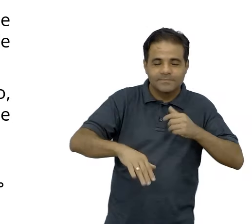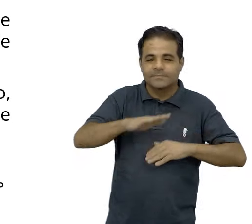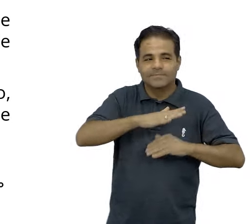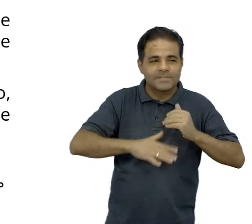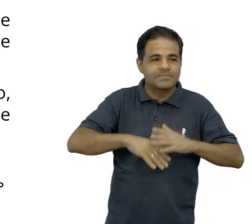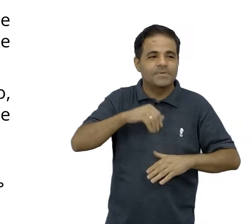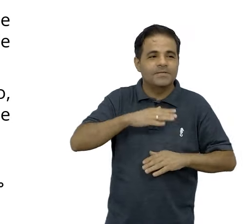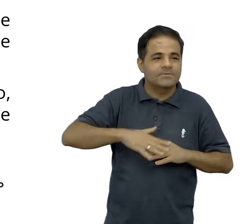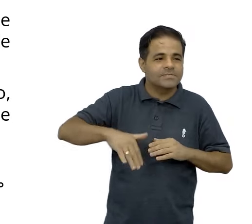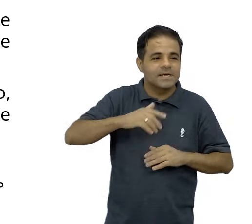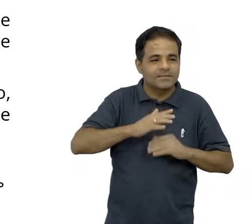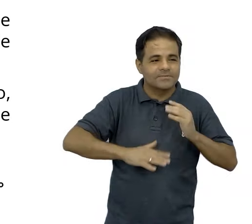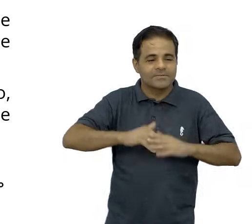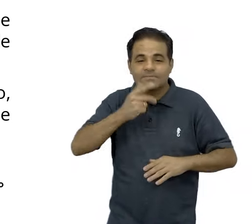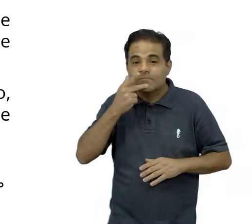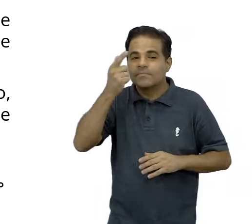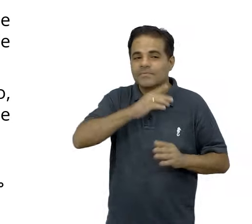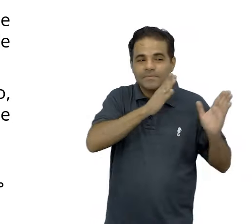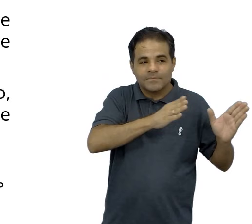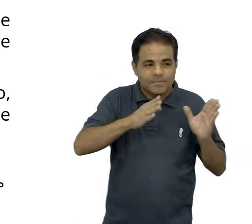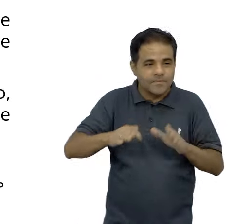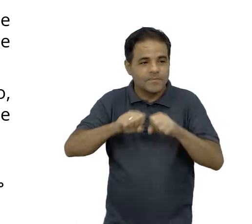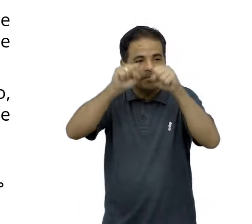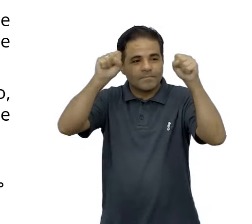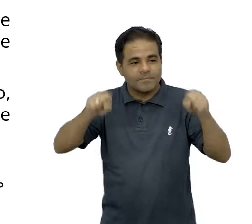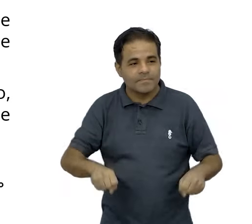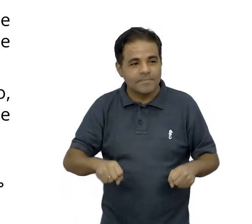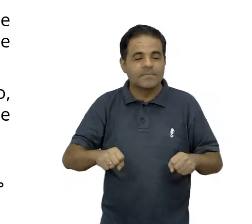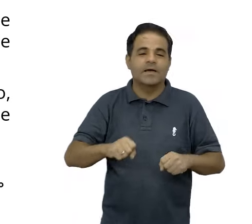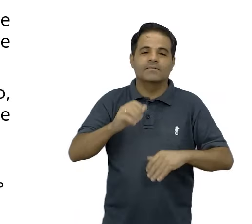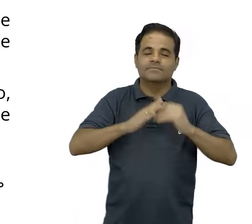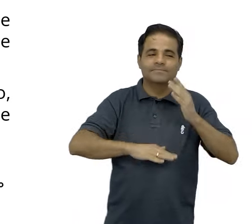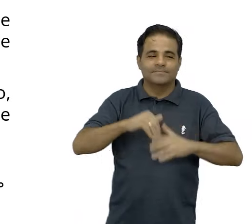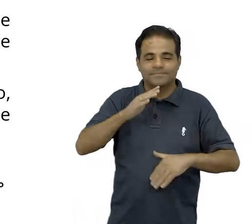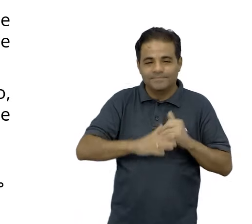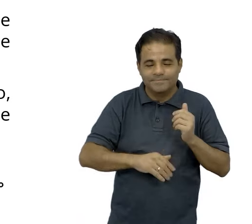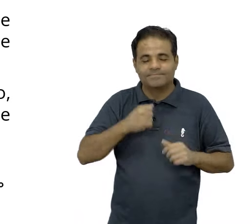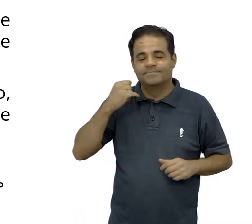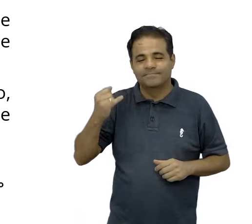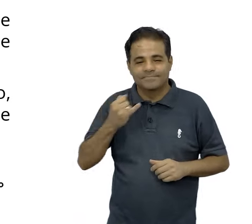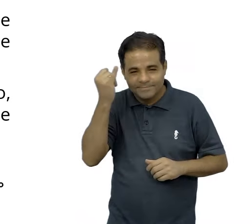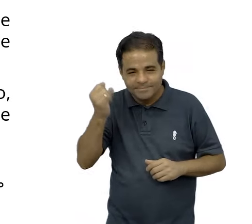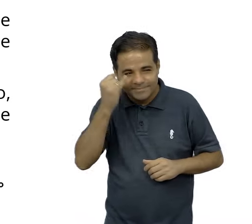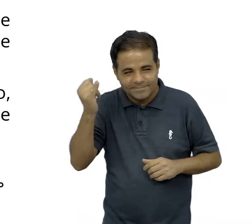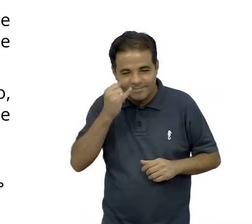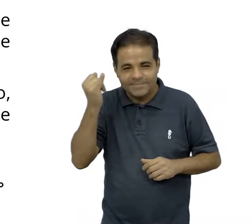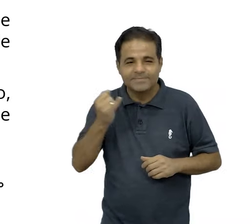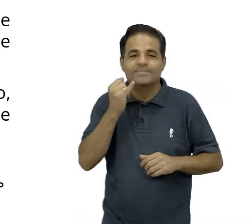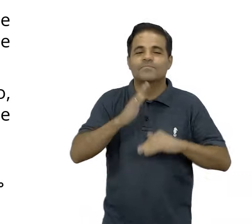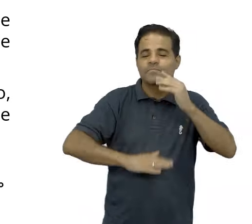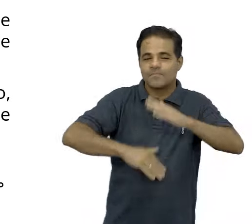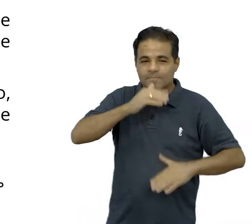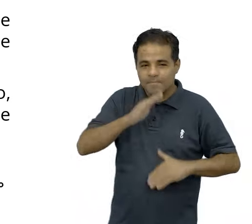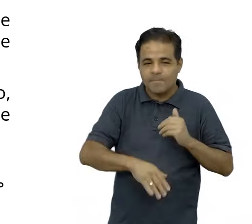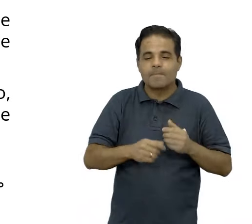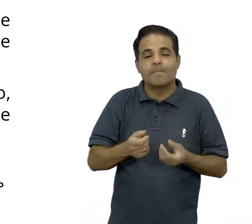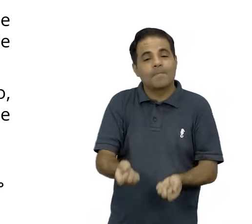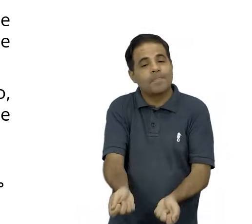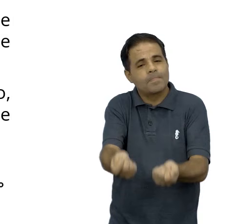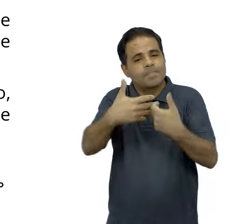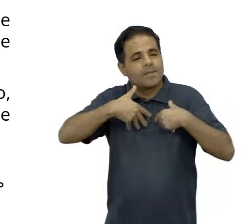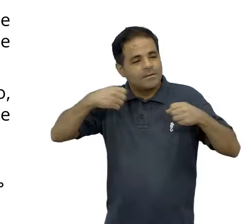construção organizadora do sistema, né? Ou seja, ela é de extrema importância e a matriz ela nos